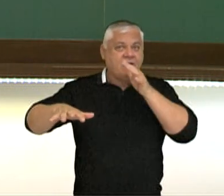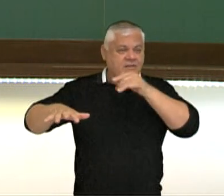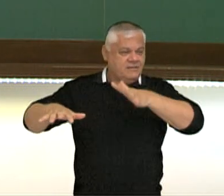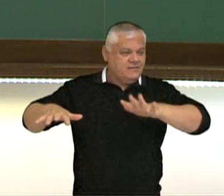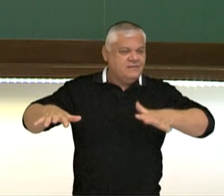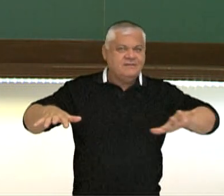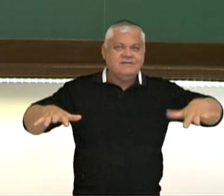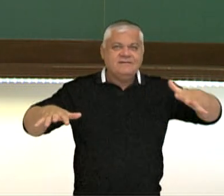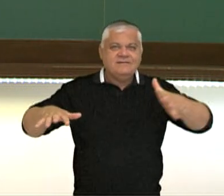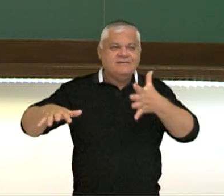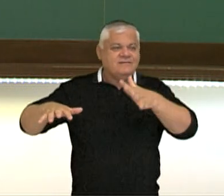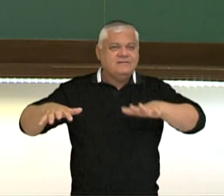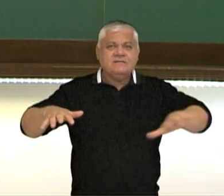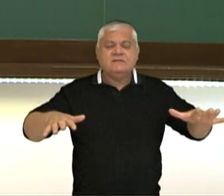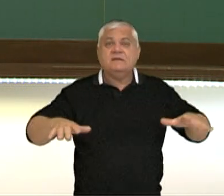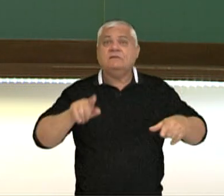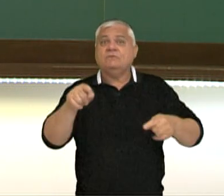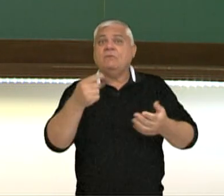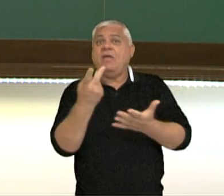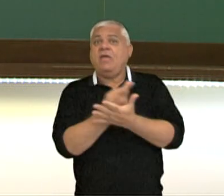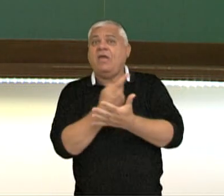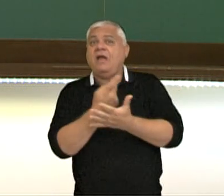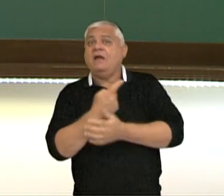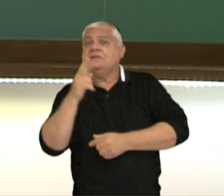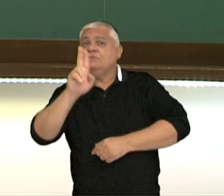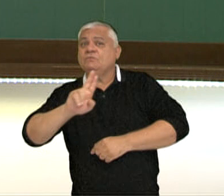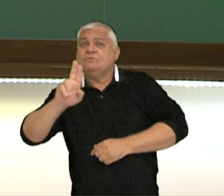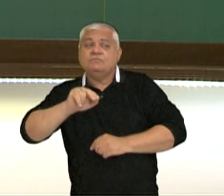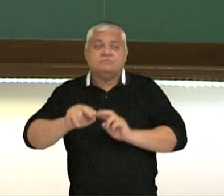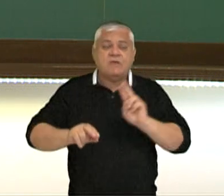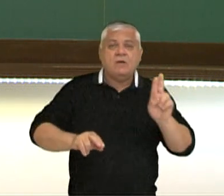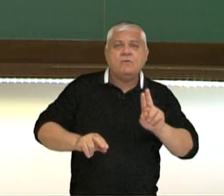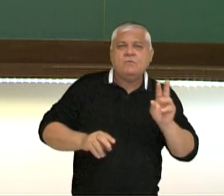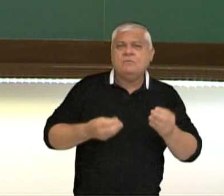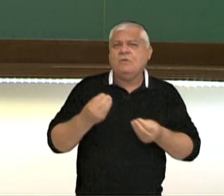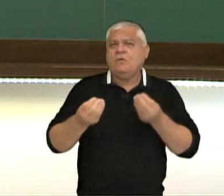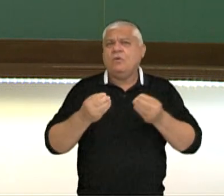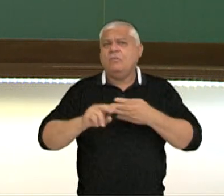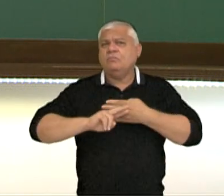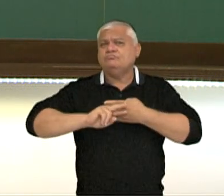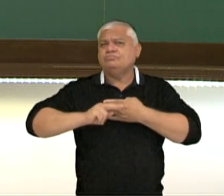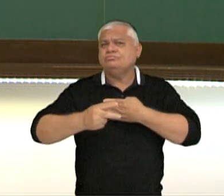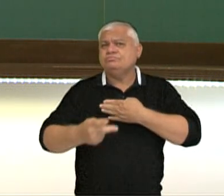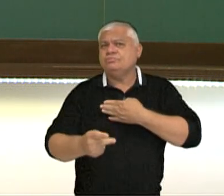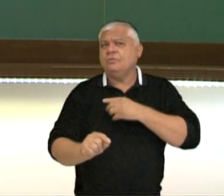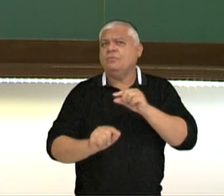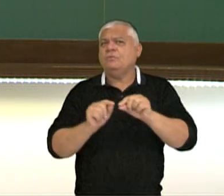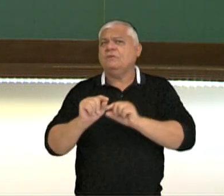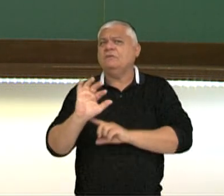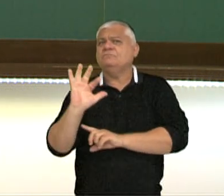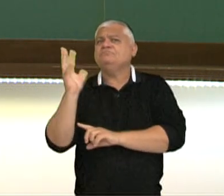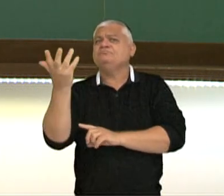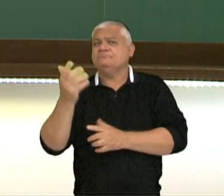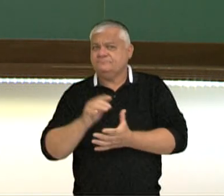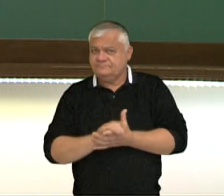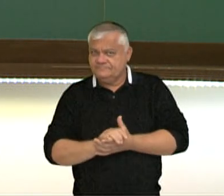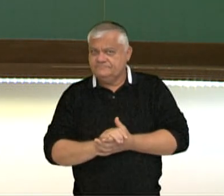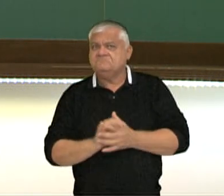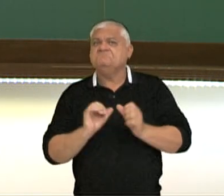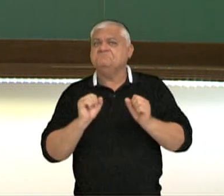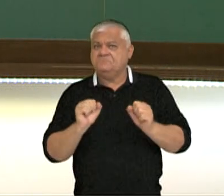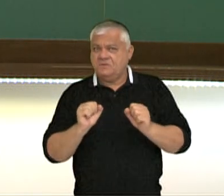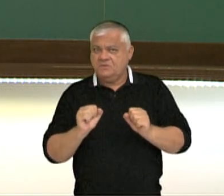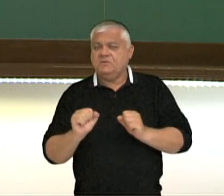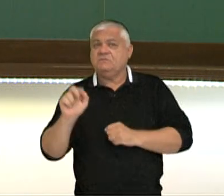inadequado dos recursos que existem nessas porções do planeta Terra? Que consequências podem acontecer a partir